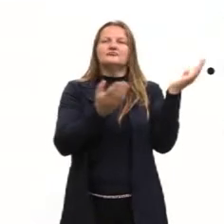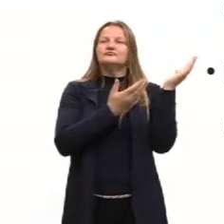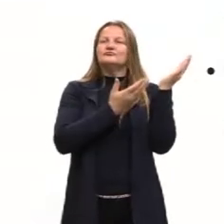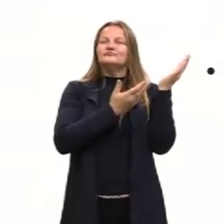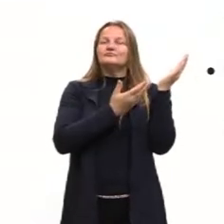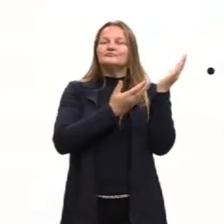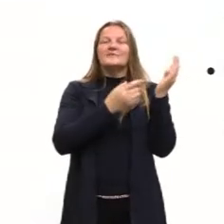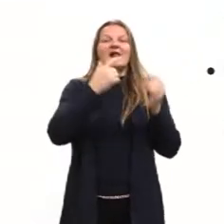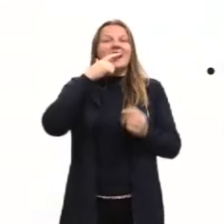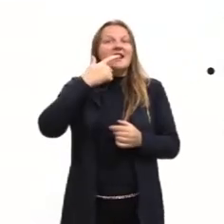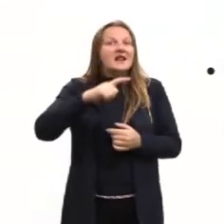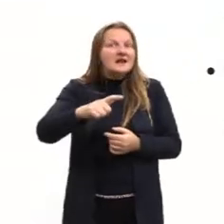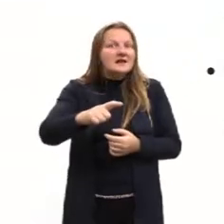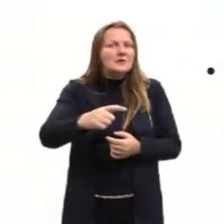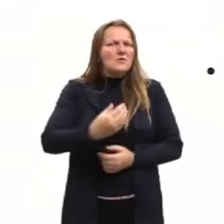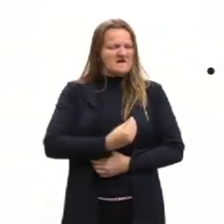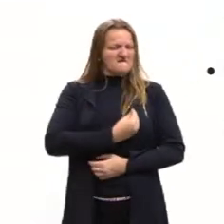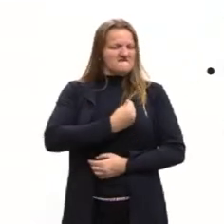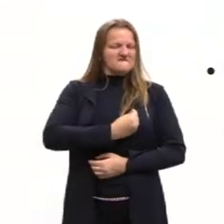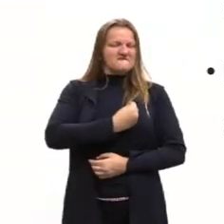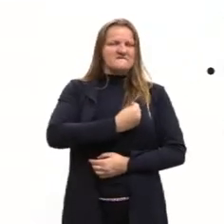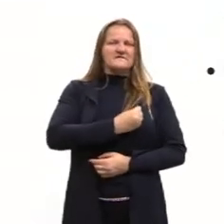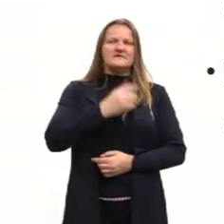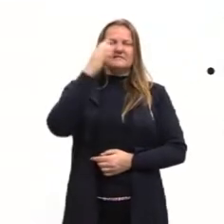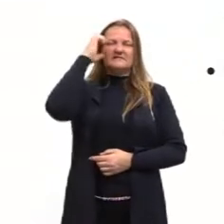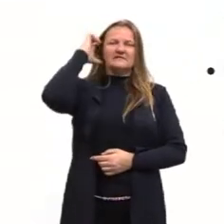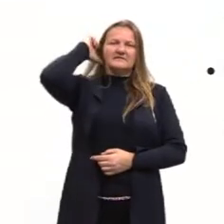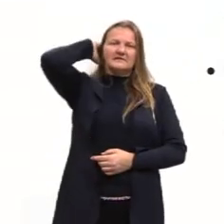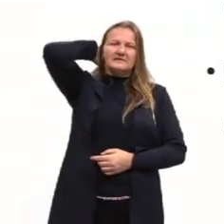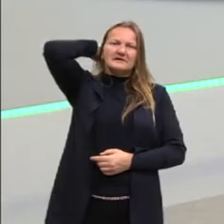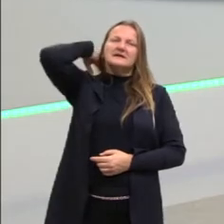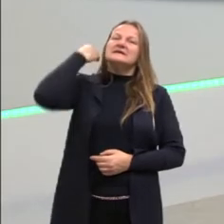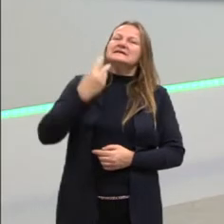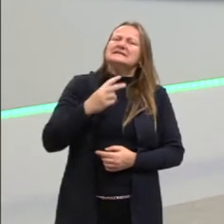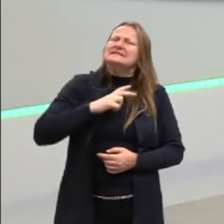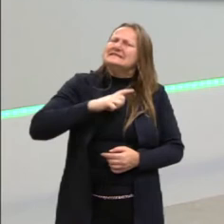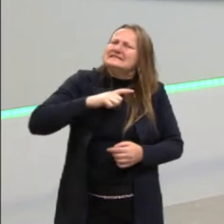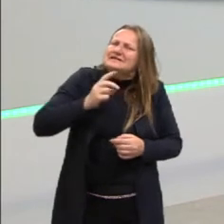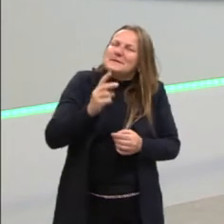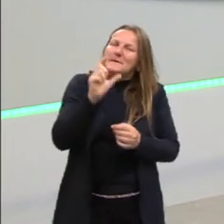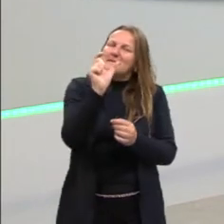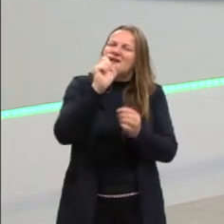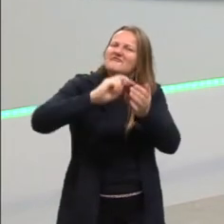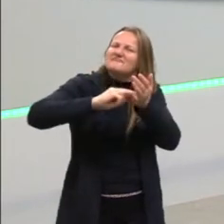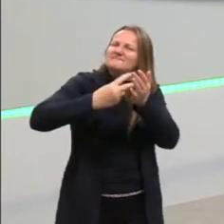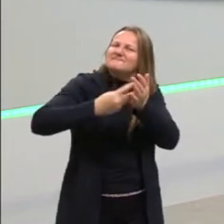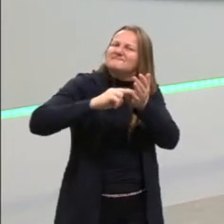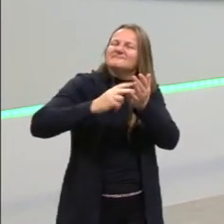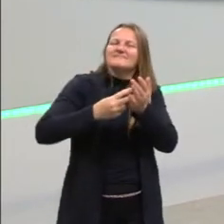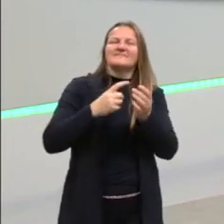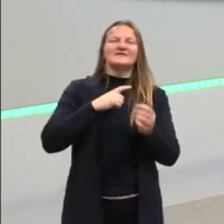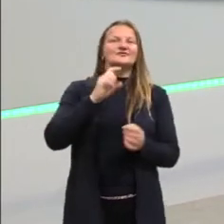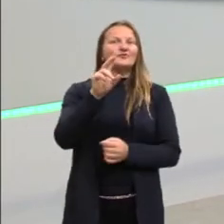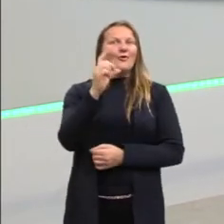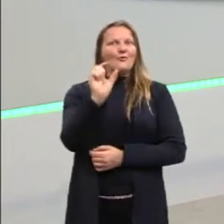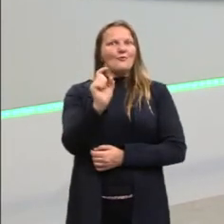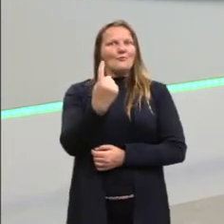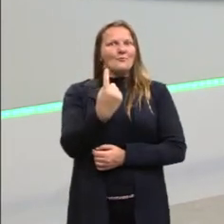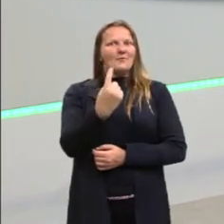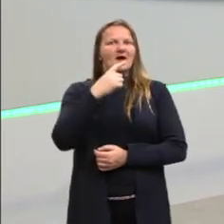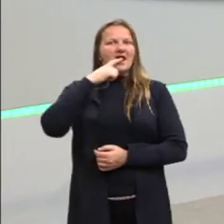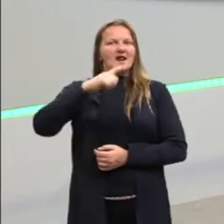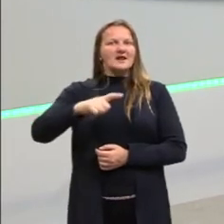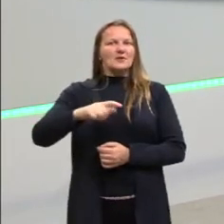que a língua, ela é viva e ela tem vários sentidos possíveis. A gente não fala de uma